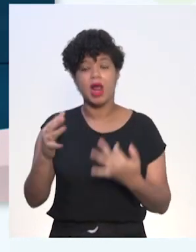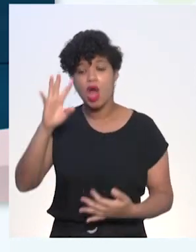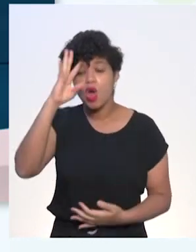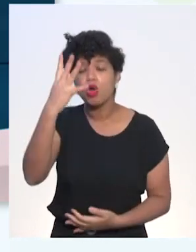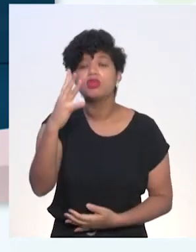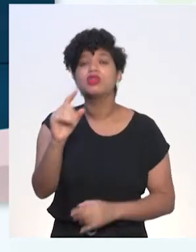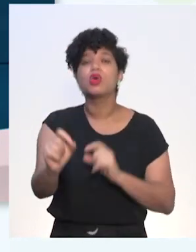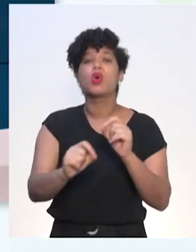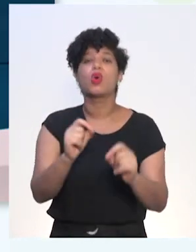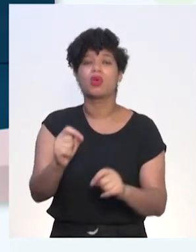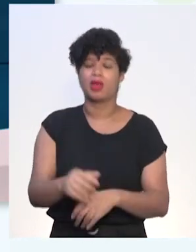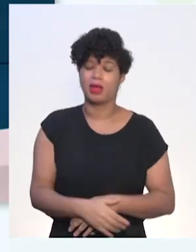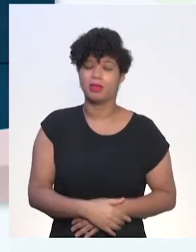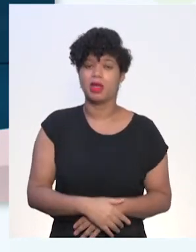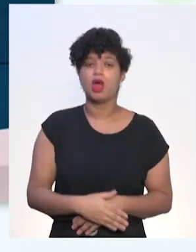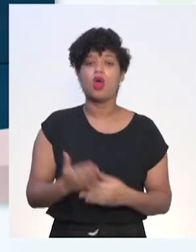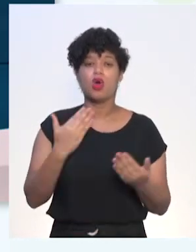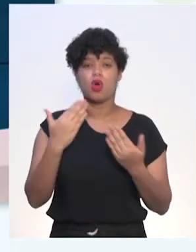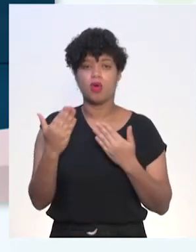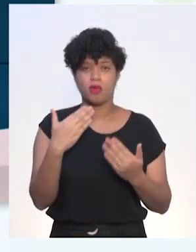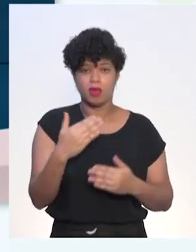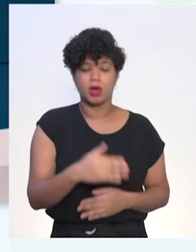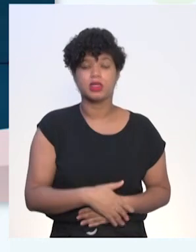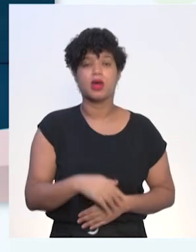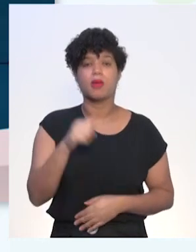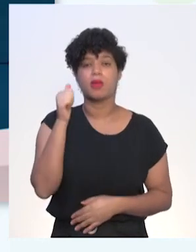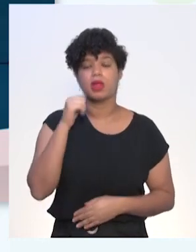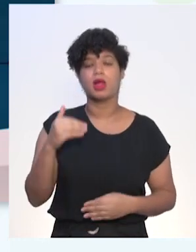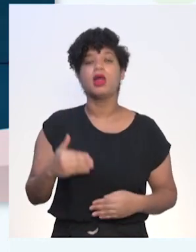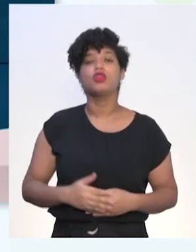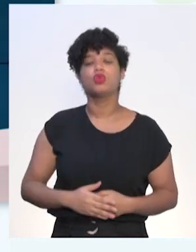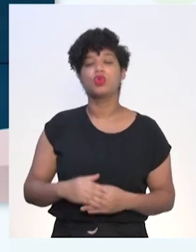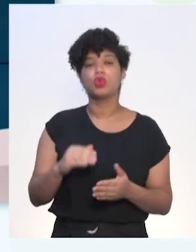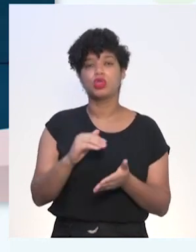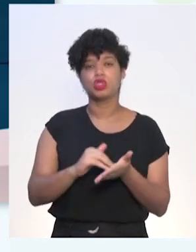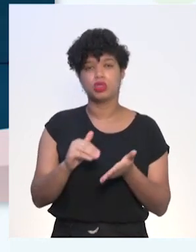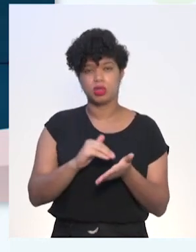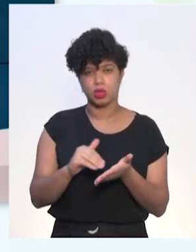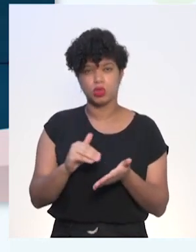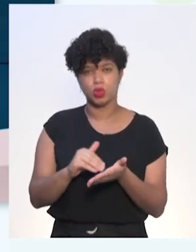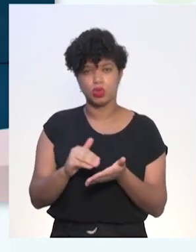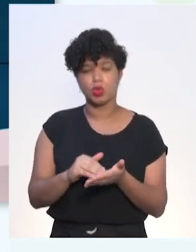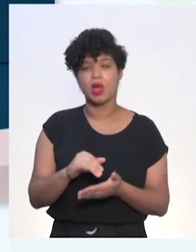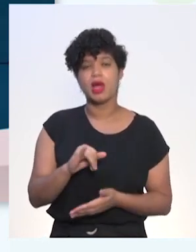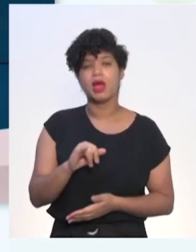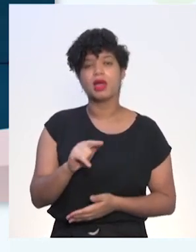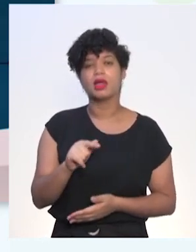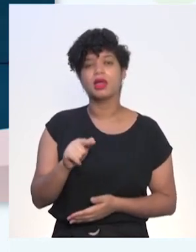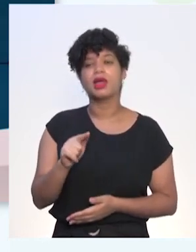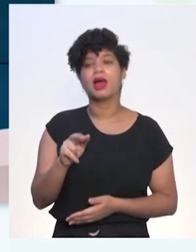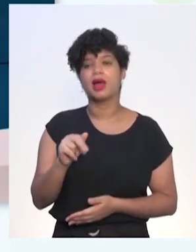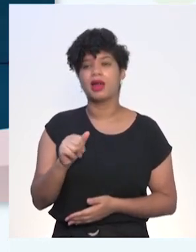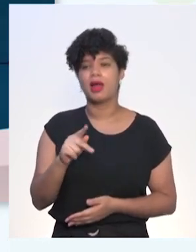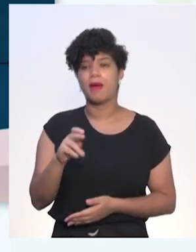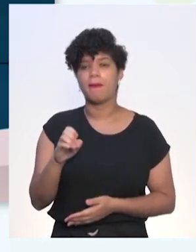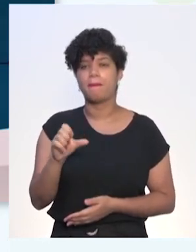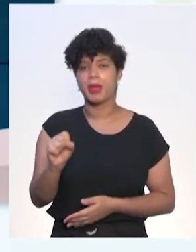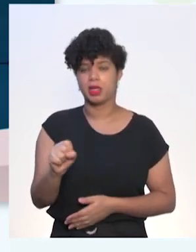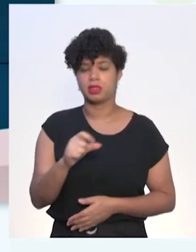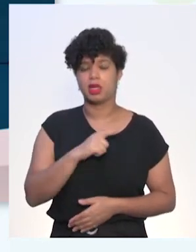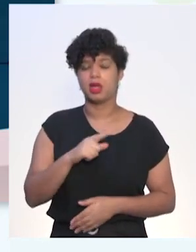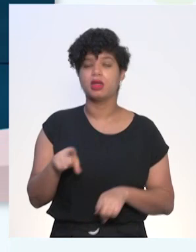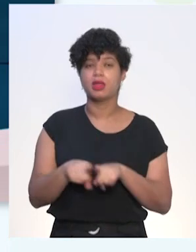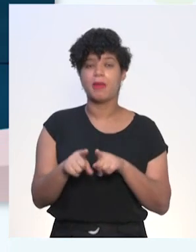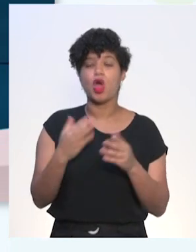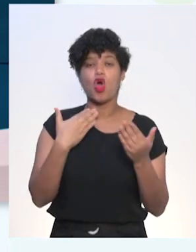coordenadora da divisão de paz e segurança do Instituto Igarapé Adriana abenor e vamos conversar também com o Chef